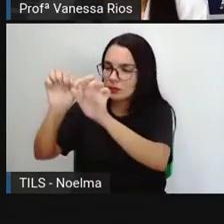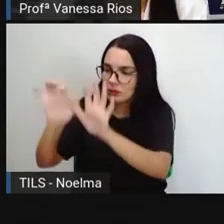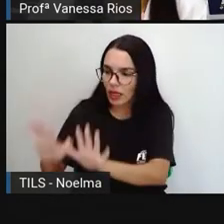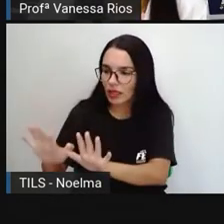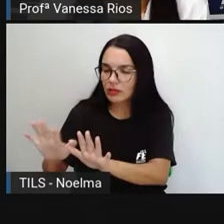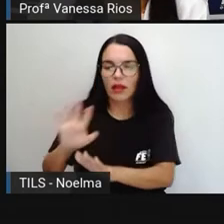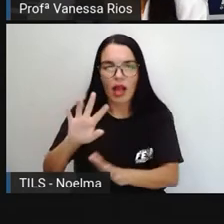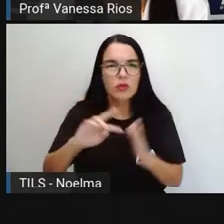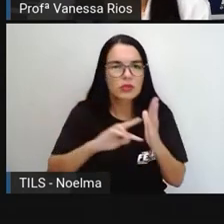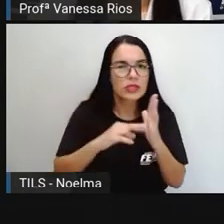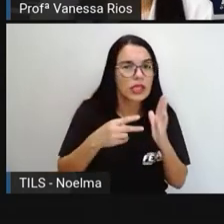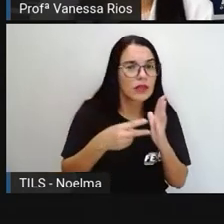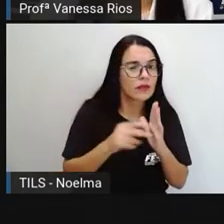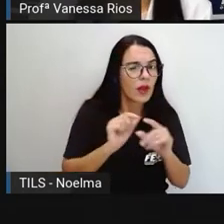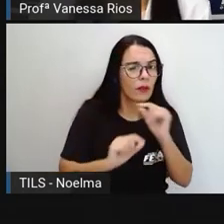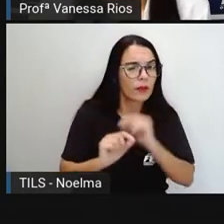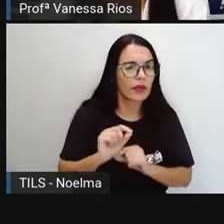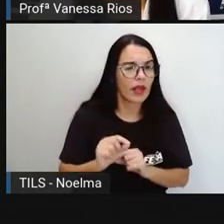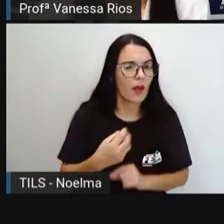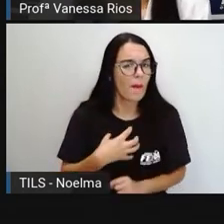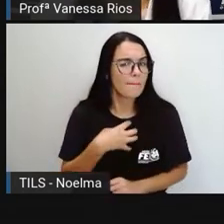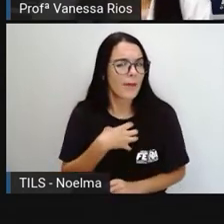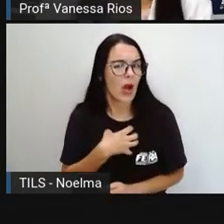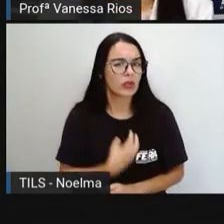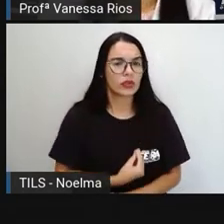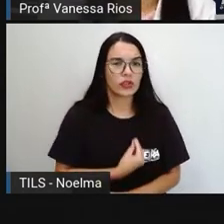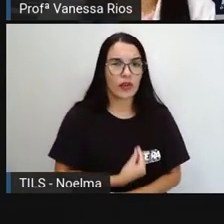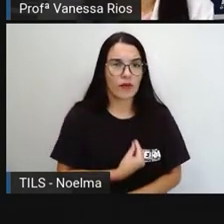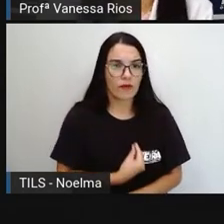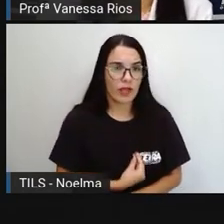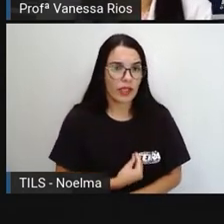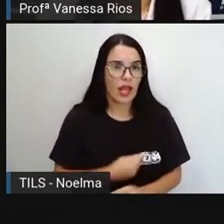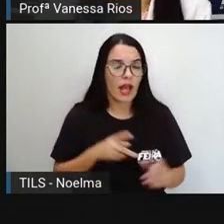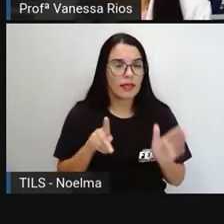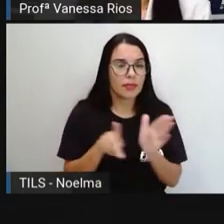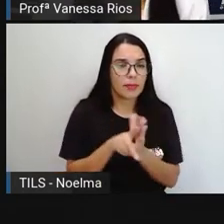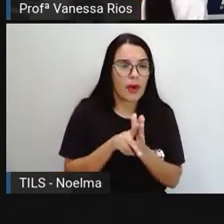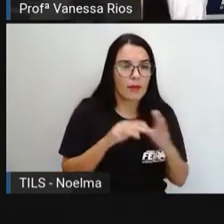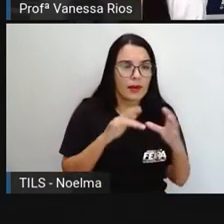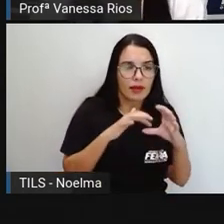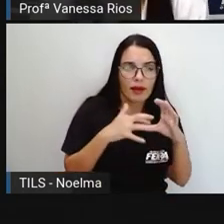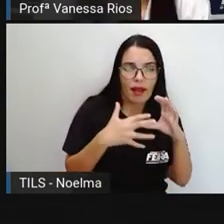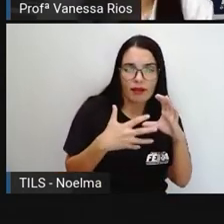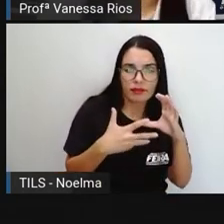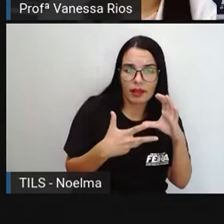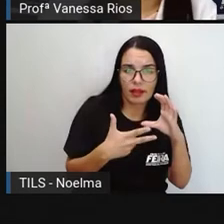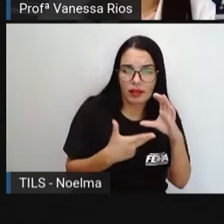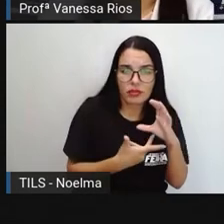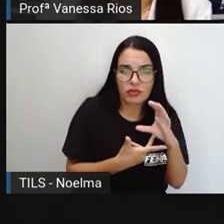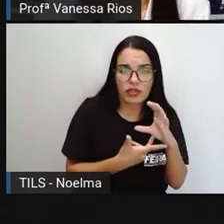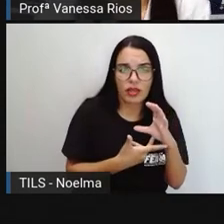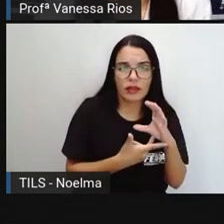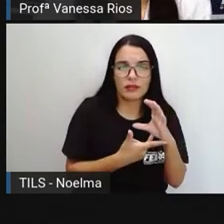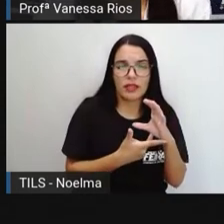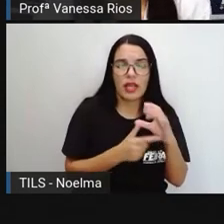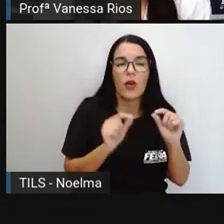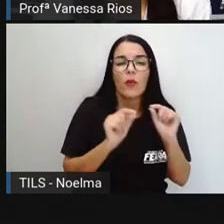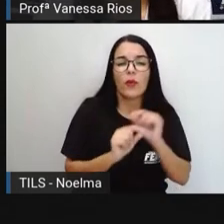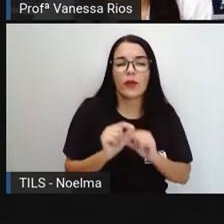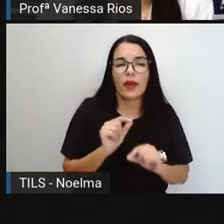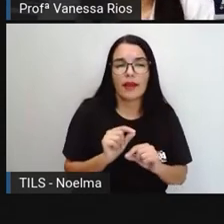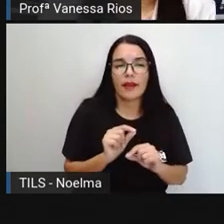espaço de habitat. Então, a gente já percebe que, enquanto o nomadismo traz a característica do movimento, né,